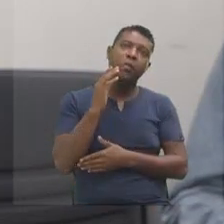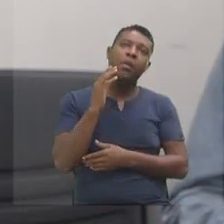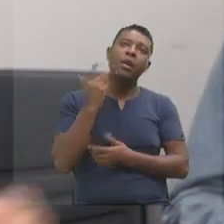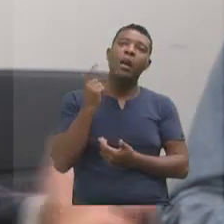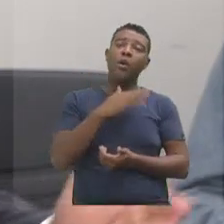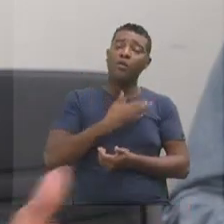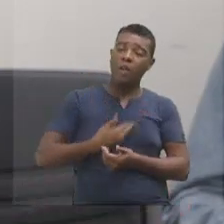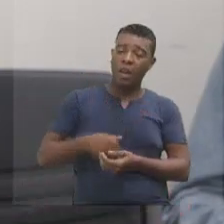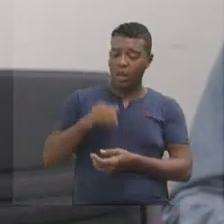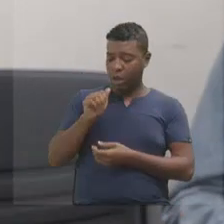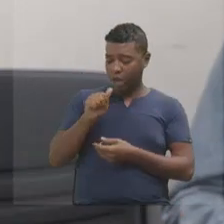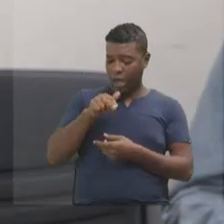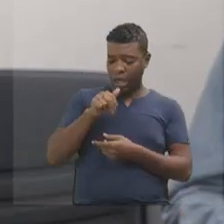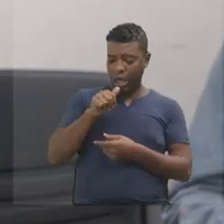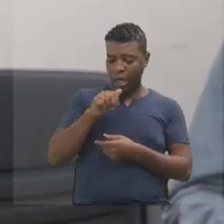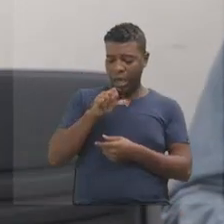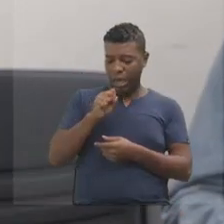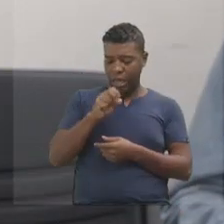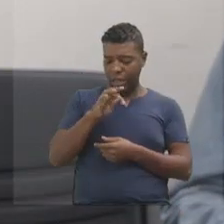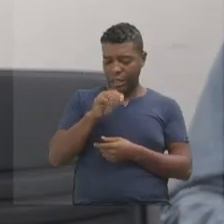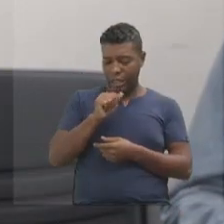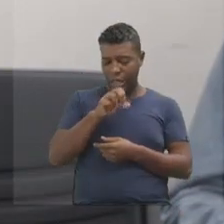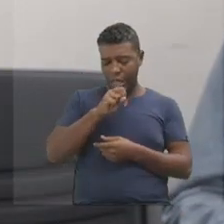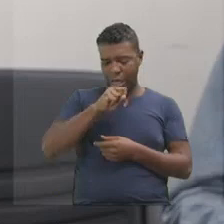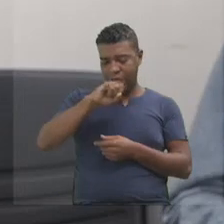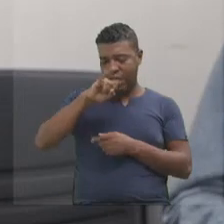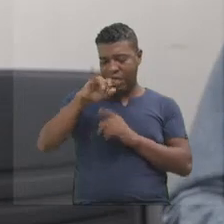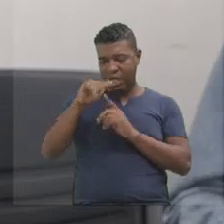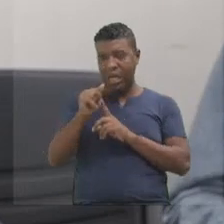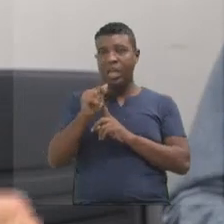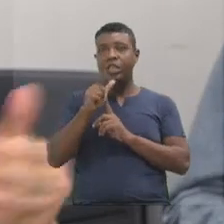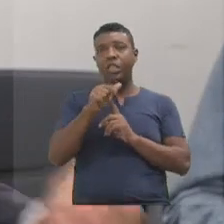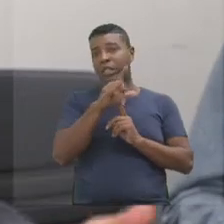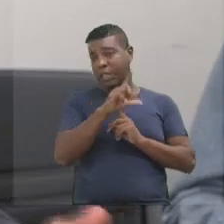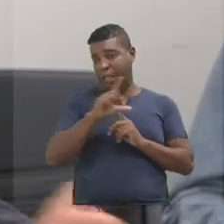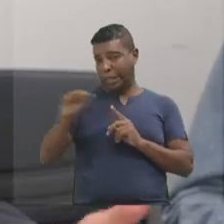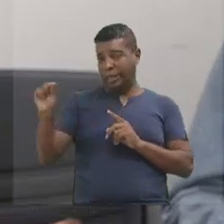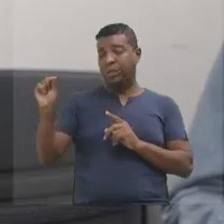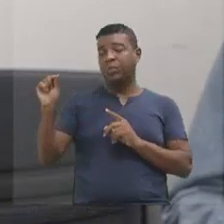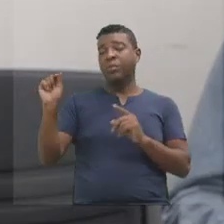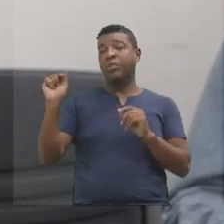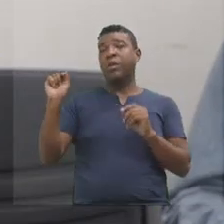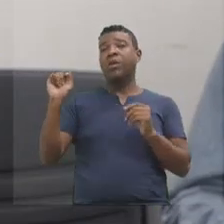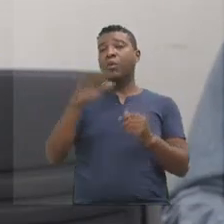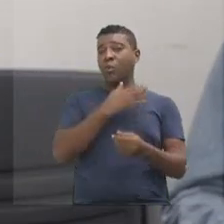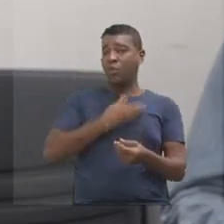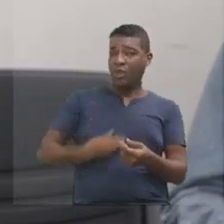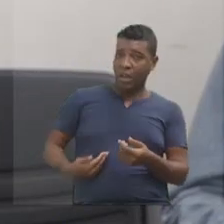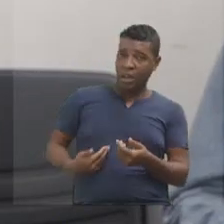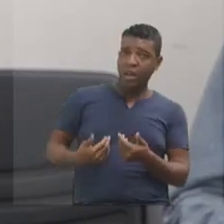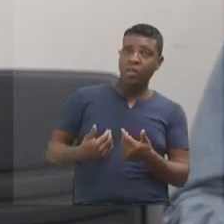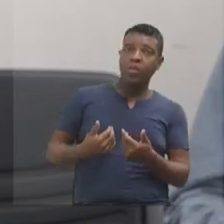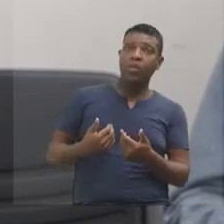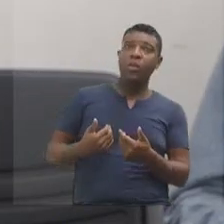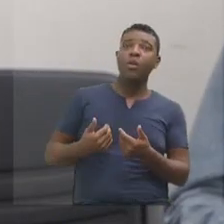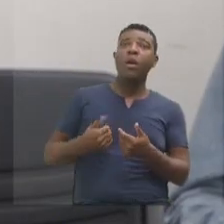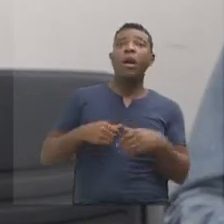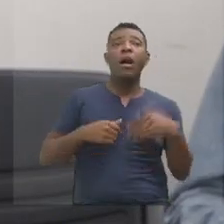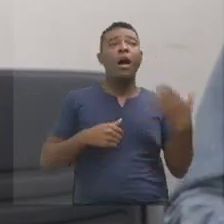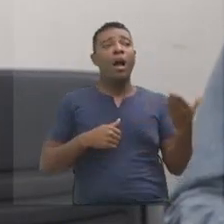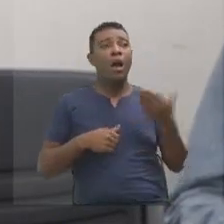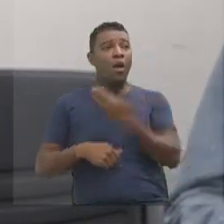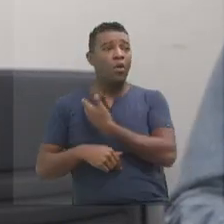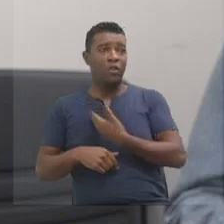do governo porque ele disputou O Senado 2014 e esteve lá comigo o governador